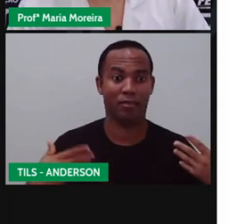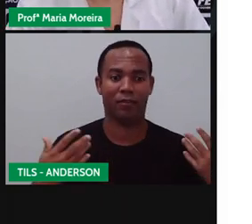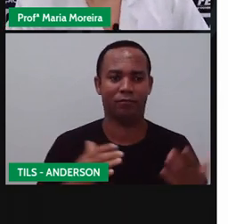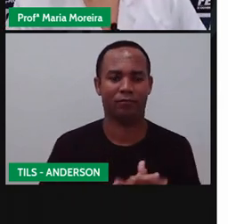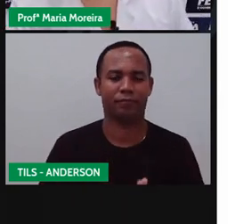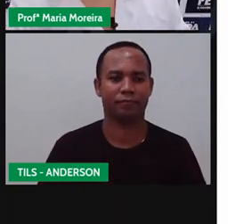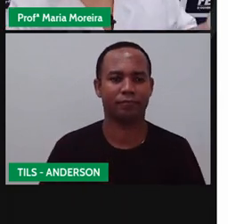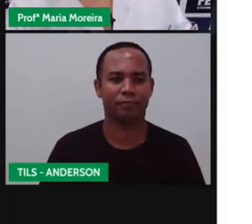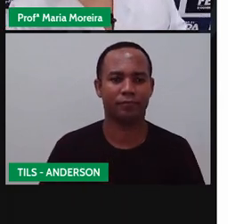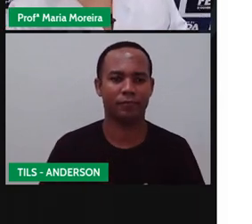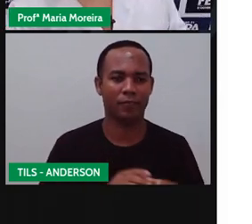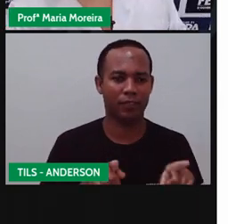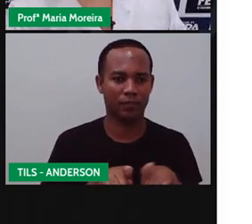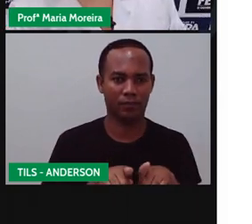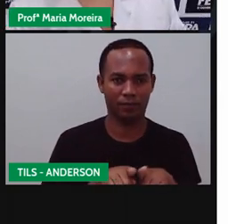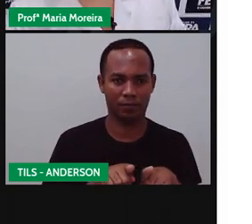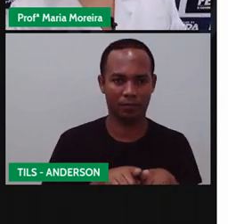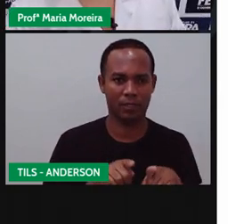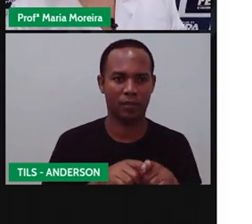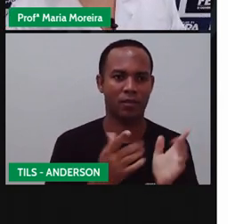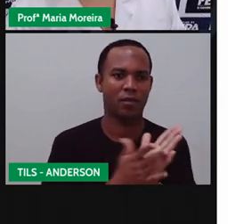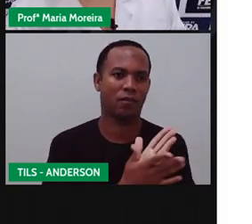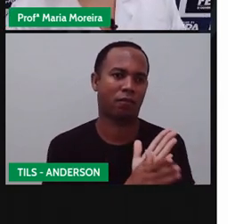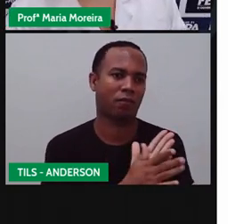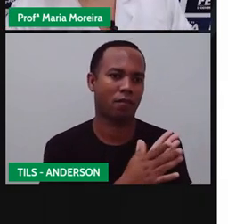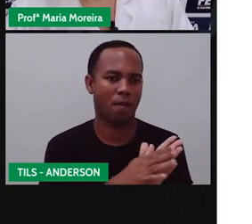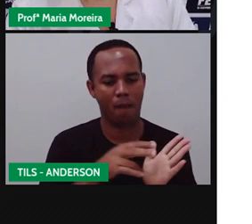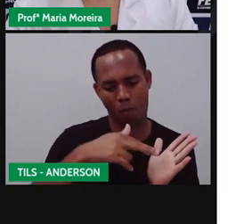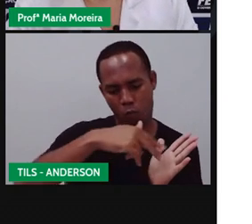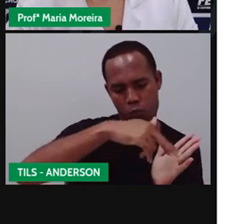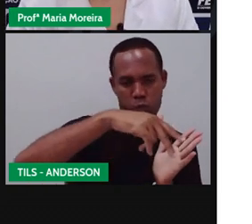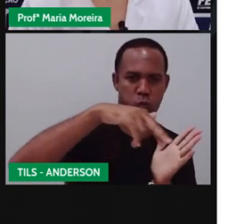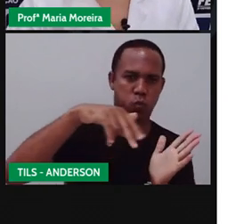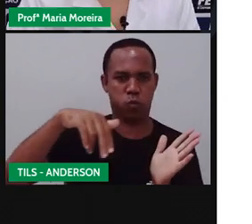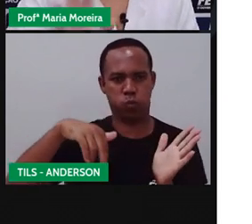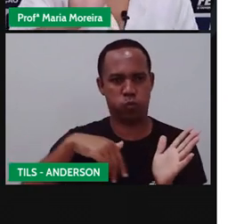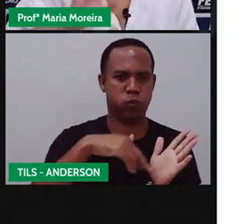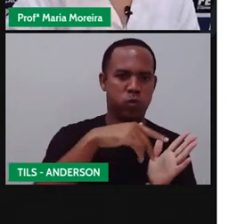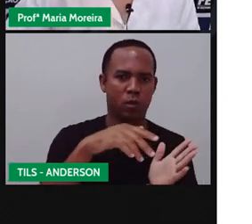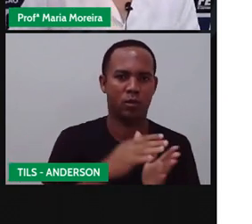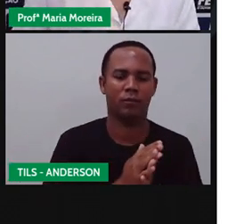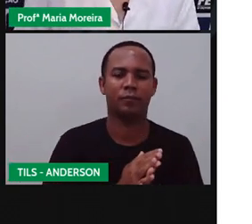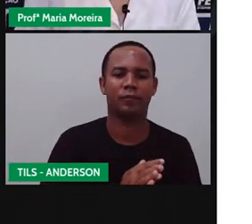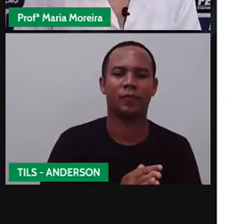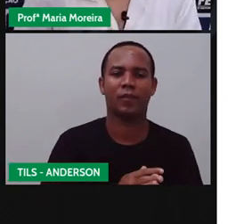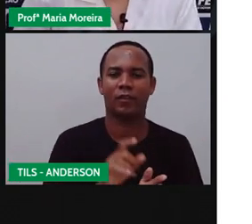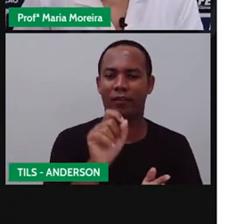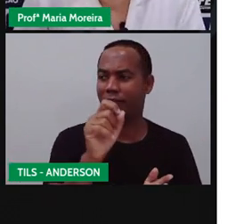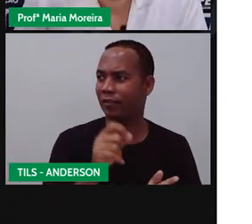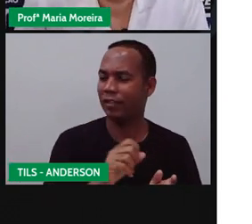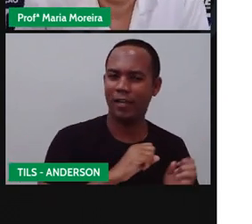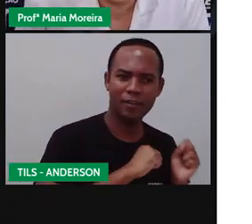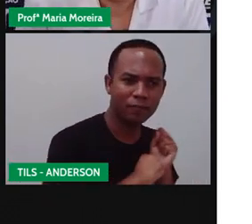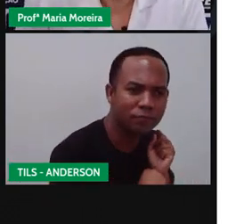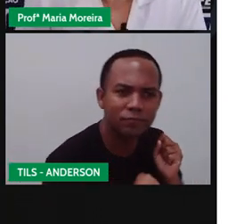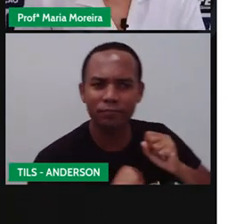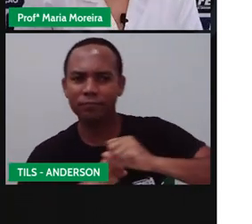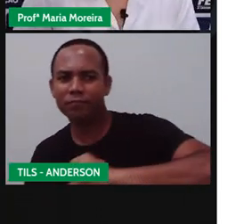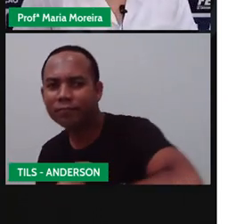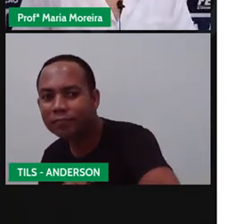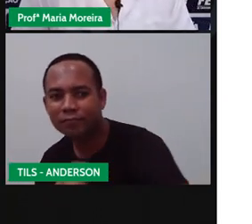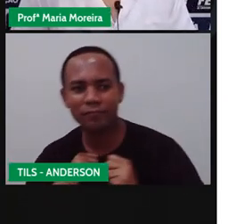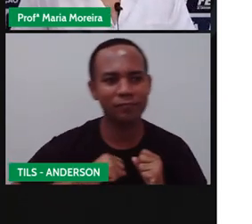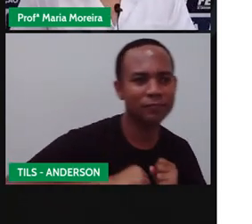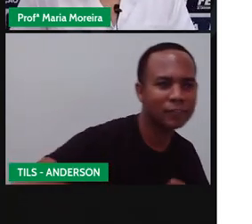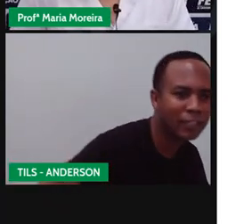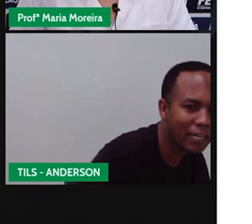lá. E aí falamos agora sobre o samba de roda. Ah, não, aí agora não tem representação não, viu, Anderson?